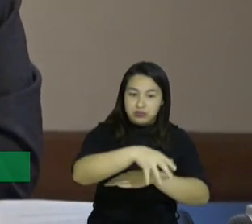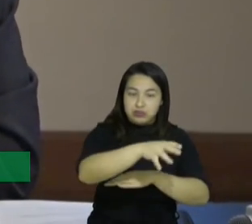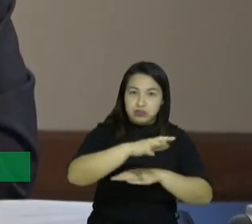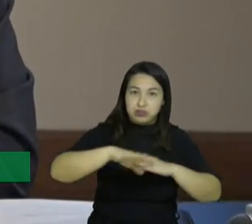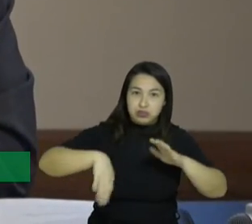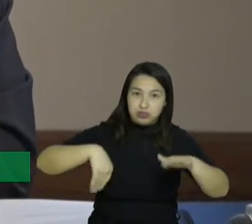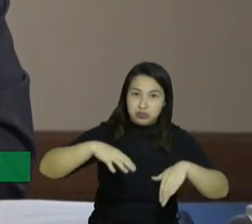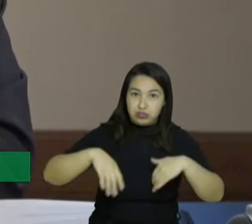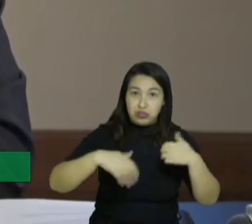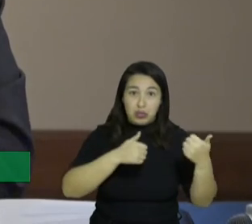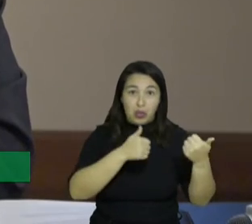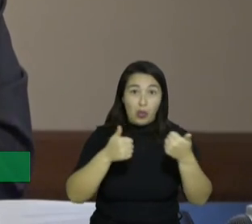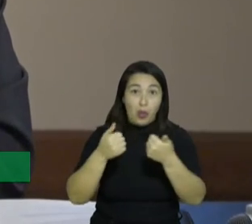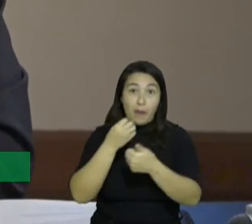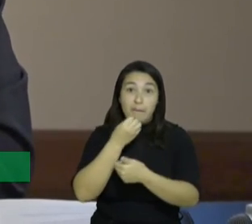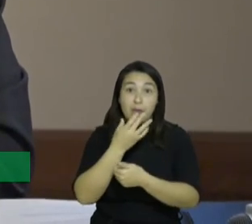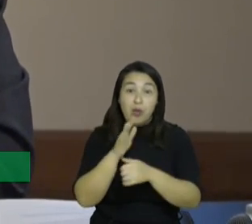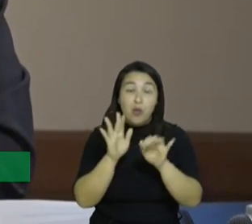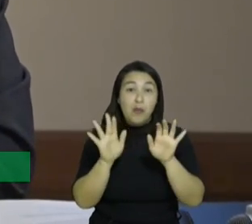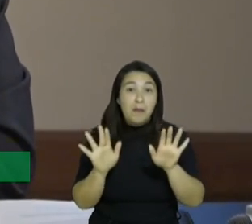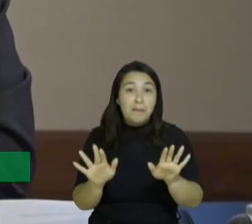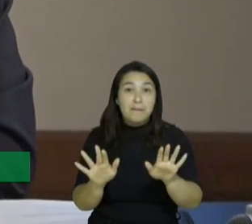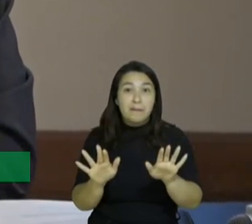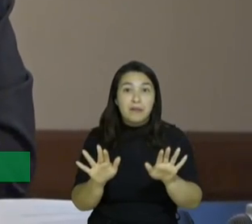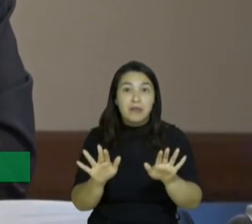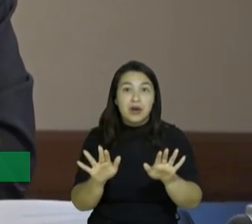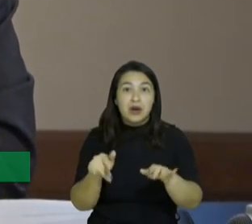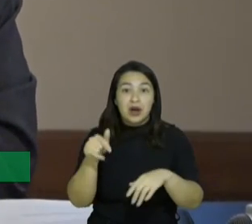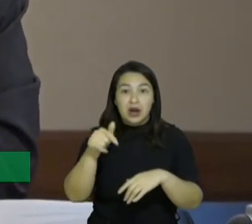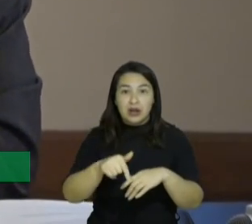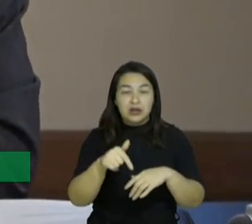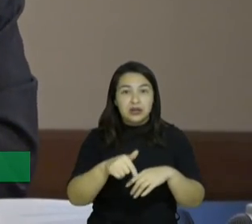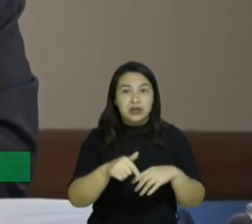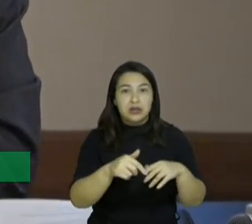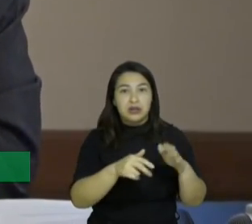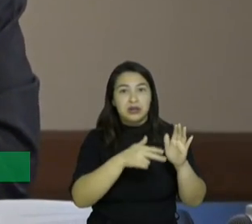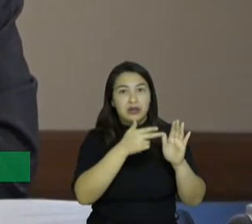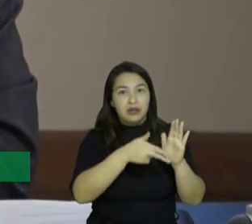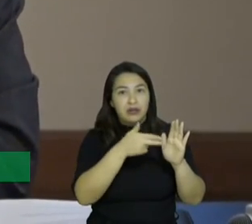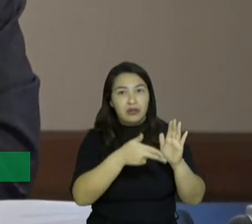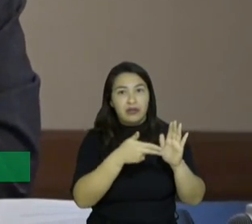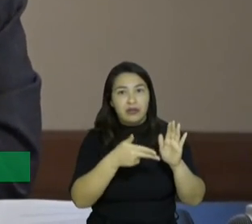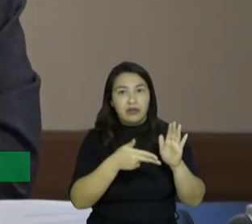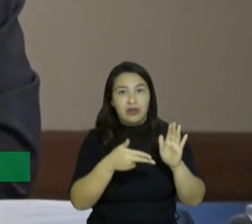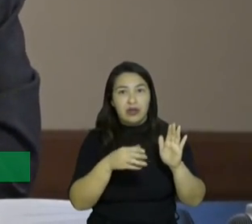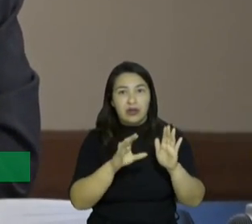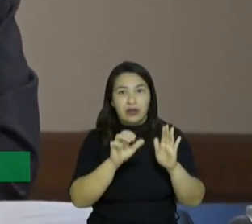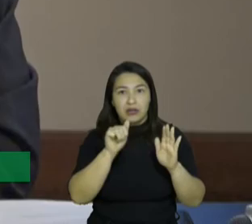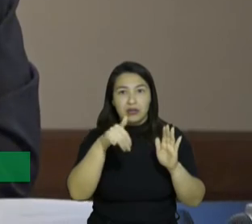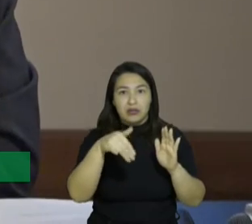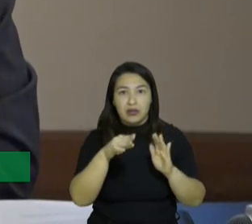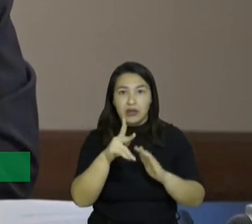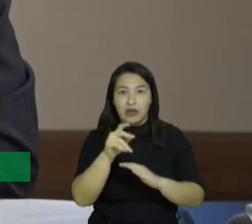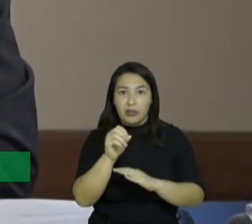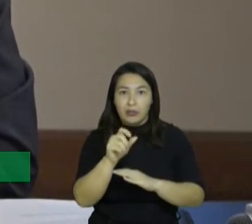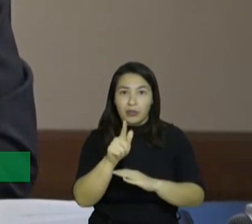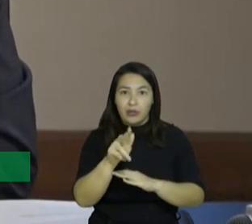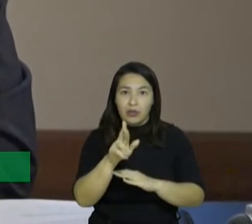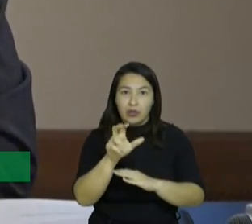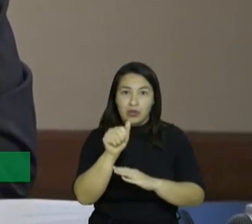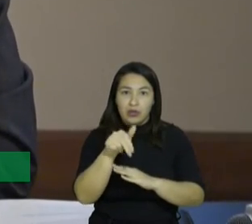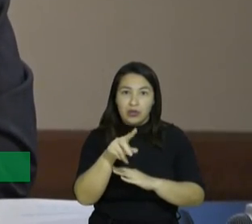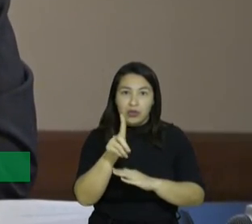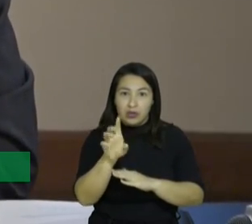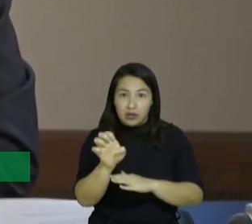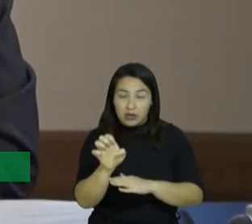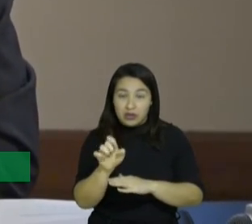e e toda e toda a a a linha férrea que vai que liga depois Campo Grande etc passa para ir pro pro Porto de Paranaguá